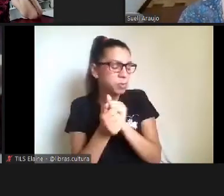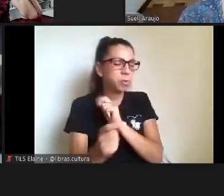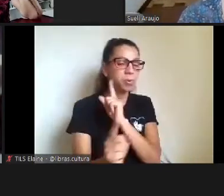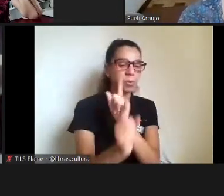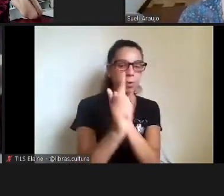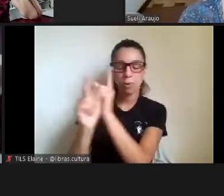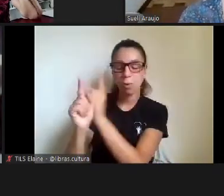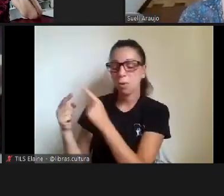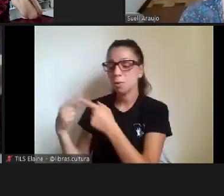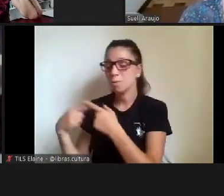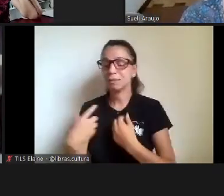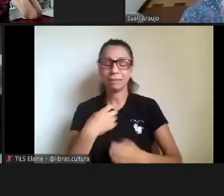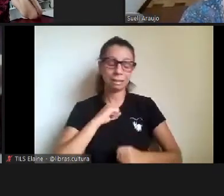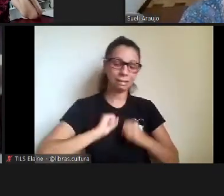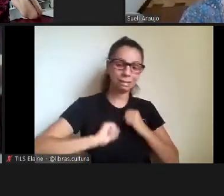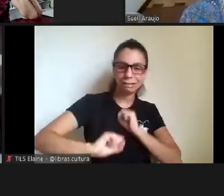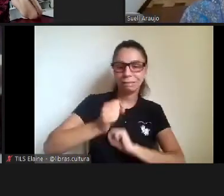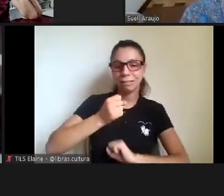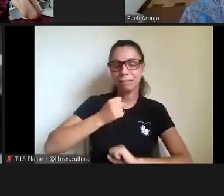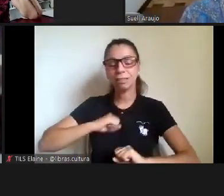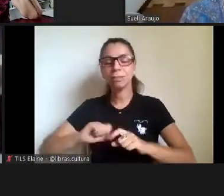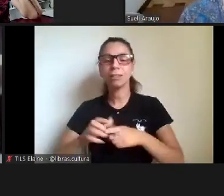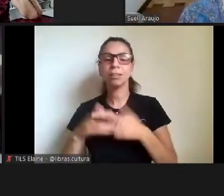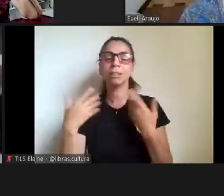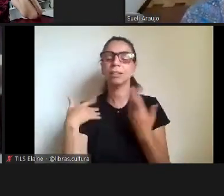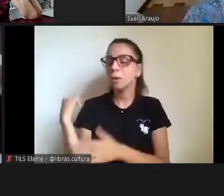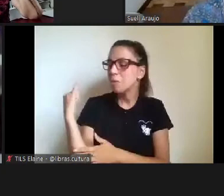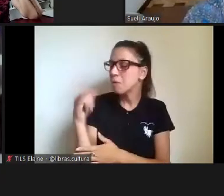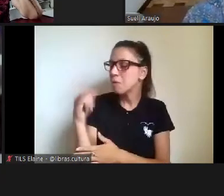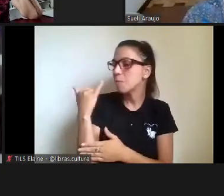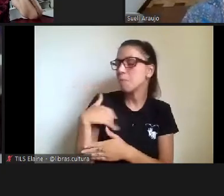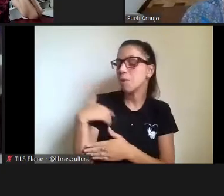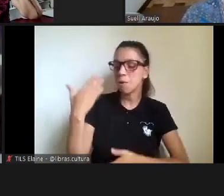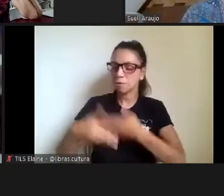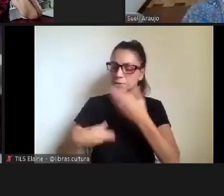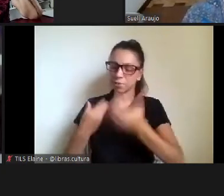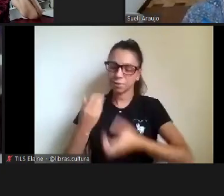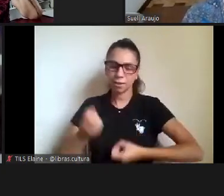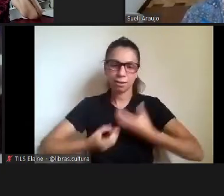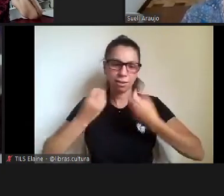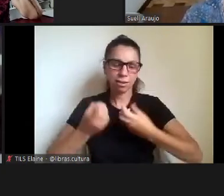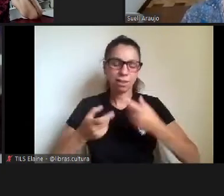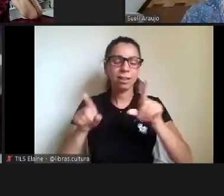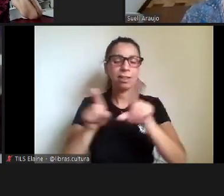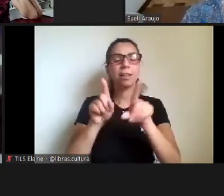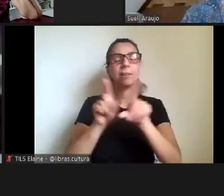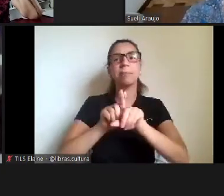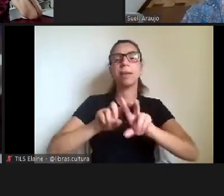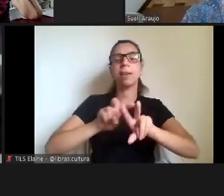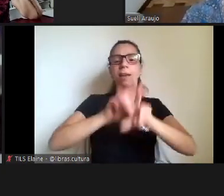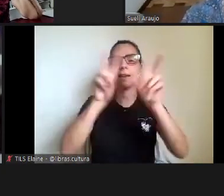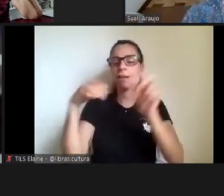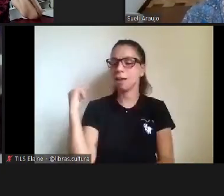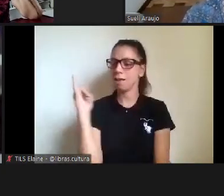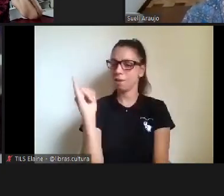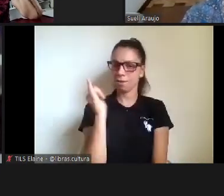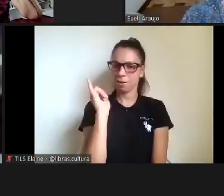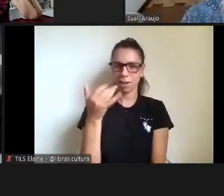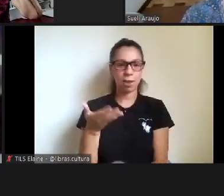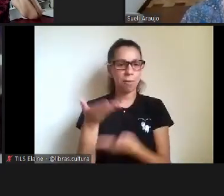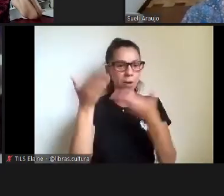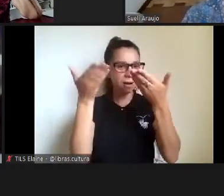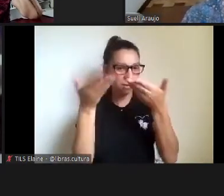dessa inquietação aí, autoficção, processos de criação e paisagens narrativas. Já vou deixar vocês com a Sueli a partir de